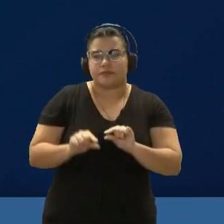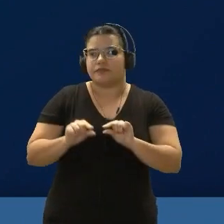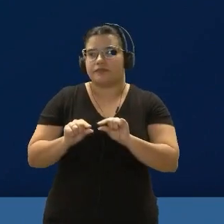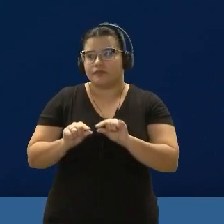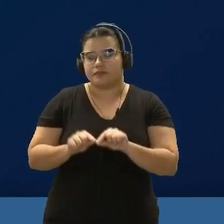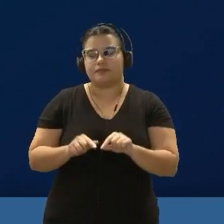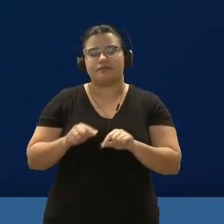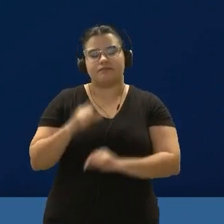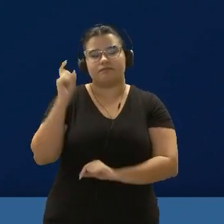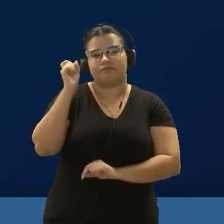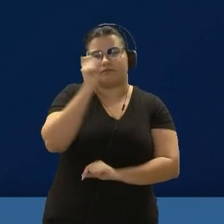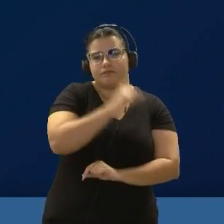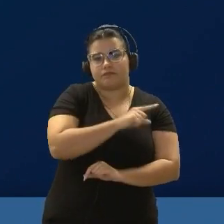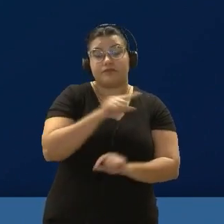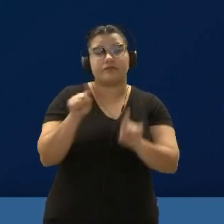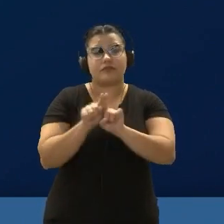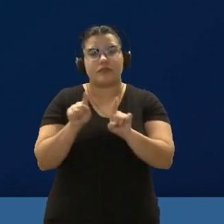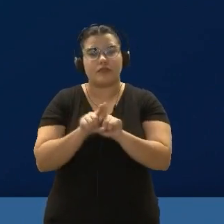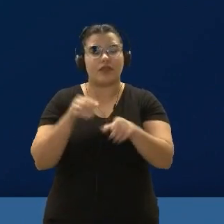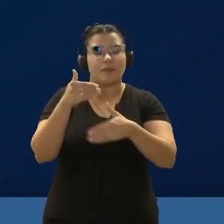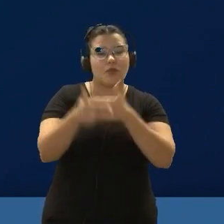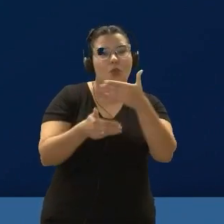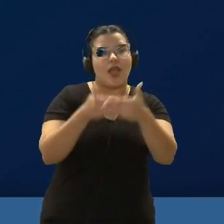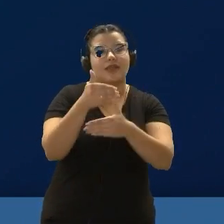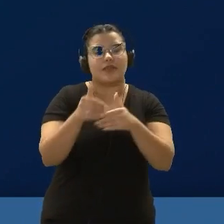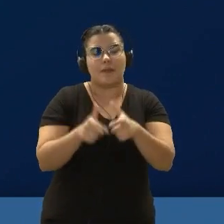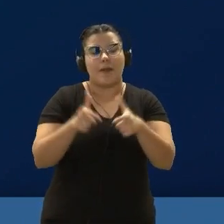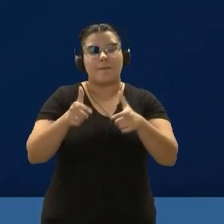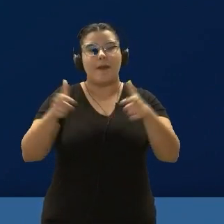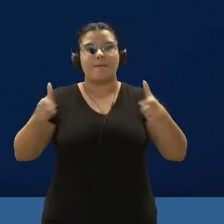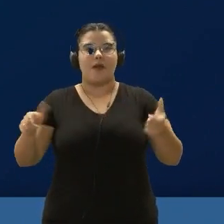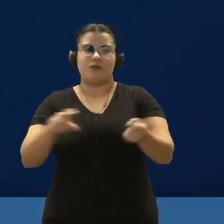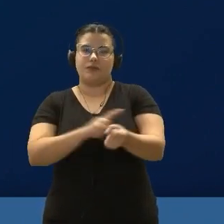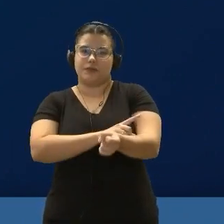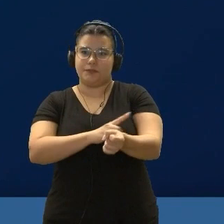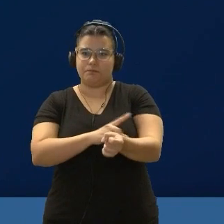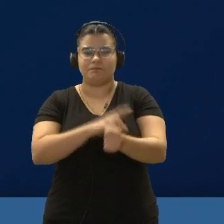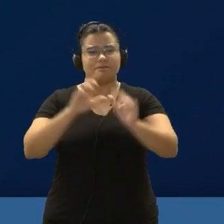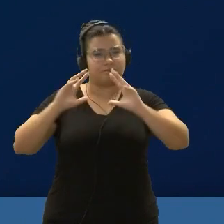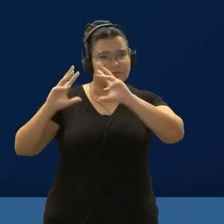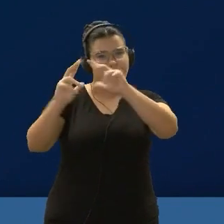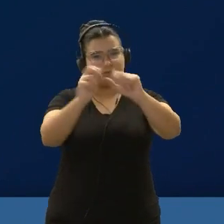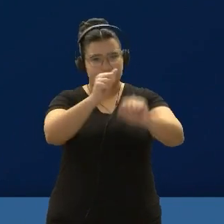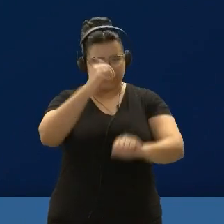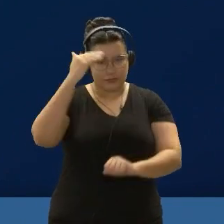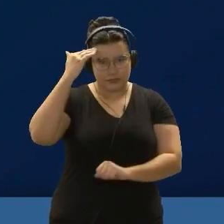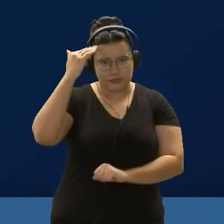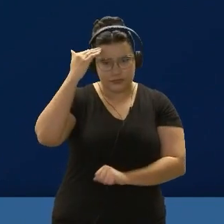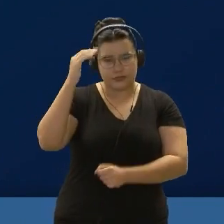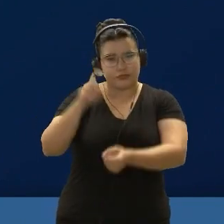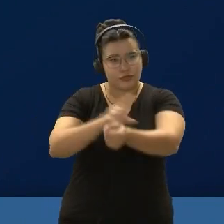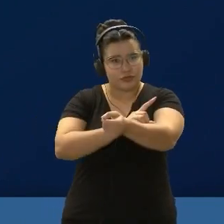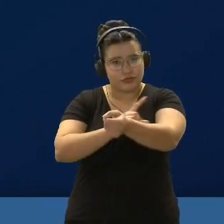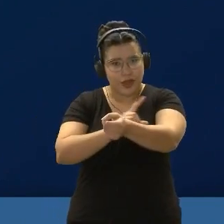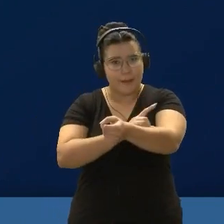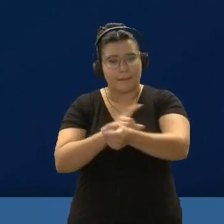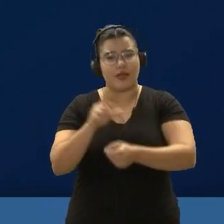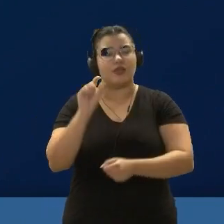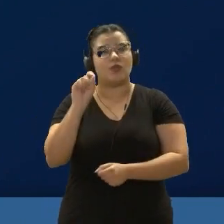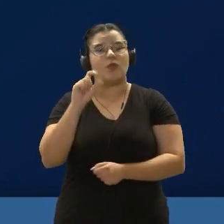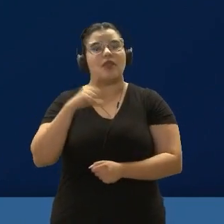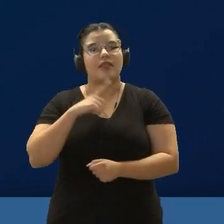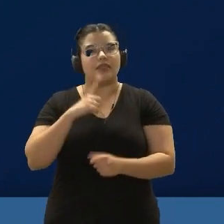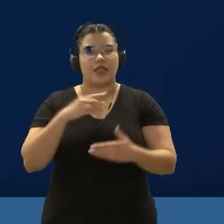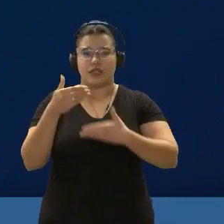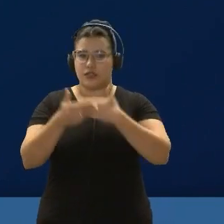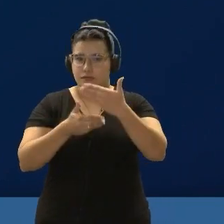complicações e principalmente da progressão do diabetes. Todo mundo sabe que o diabetes ele advém de um processo de